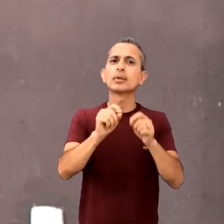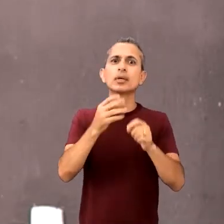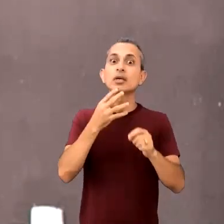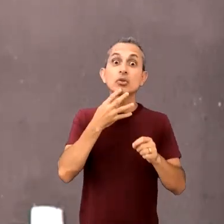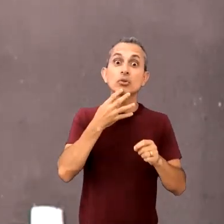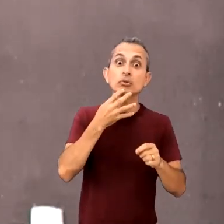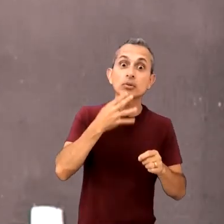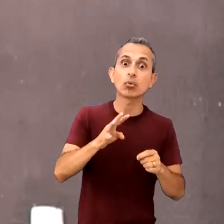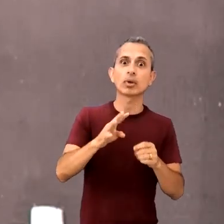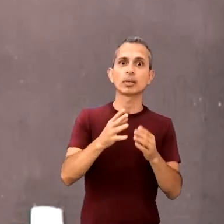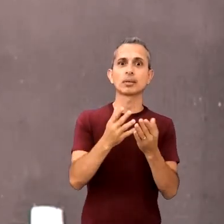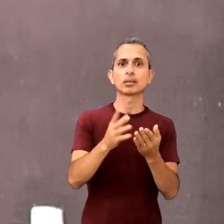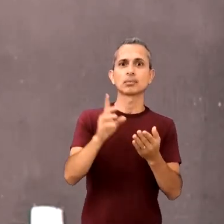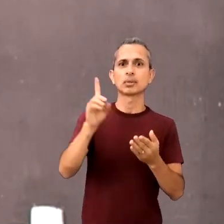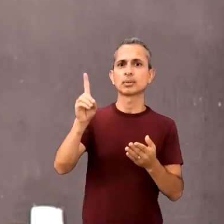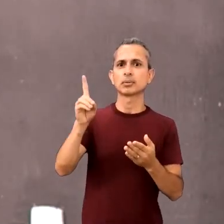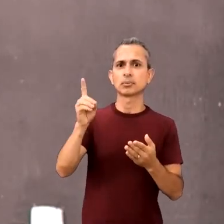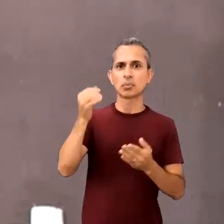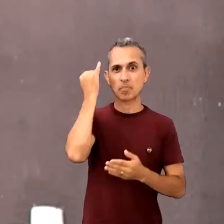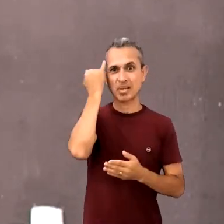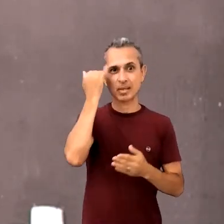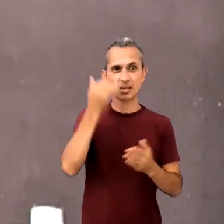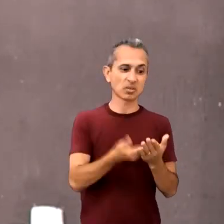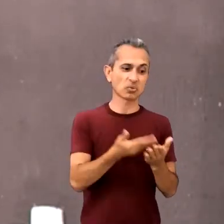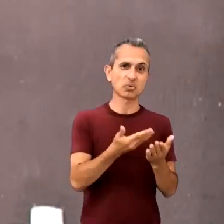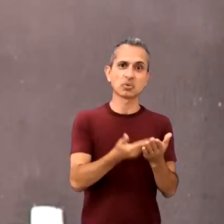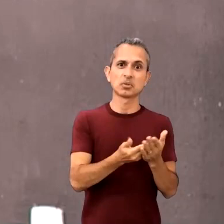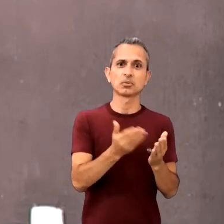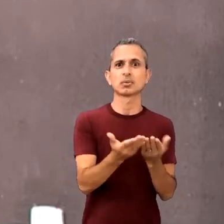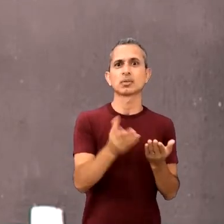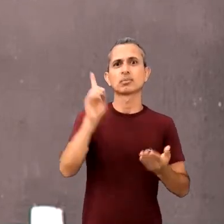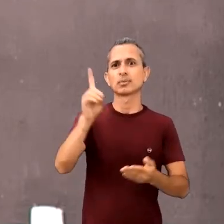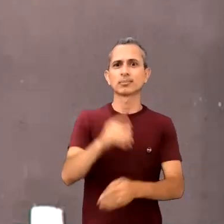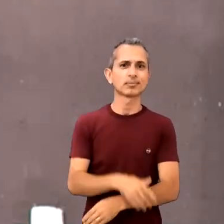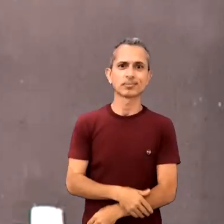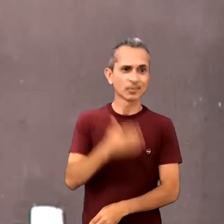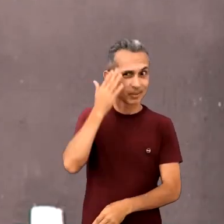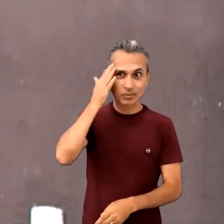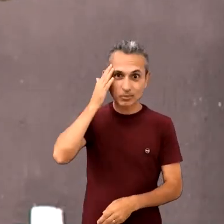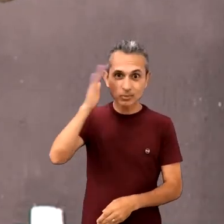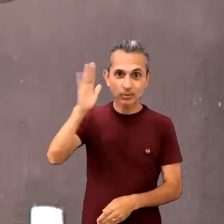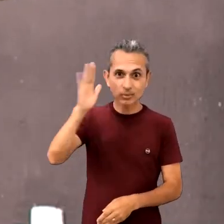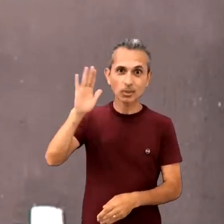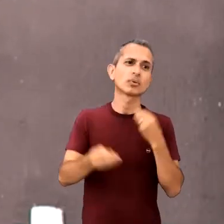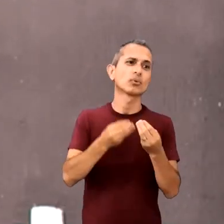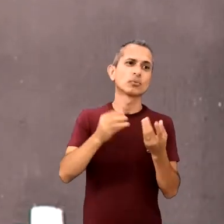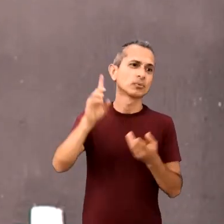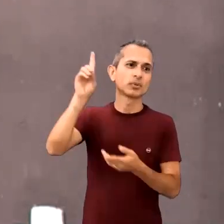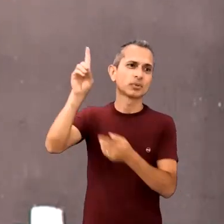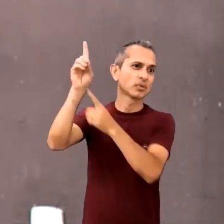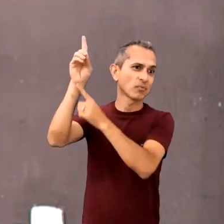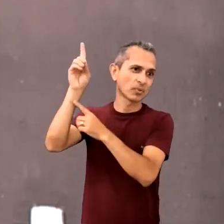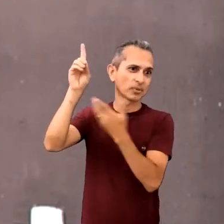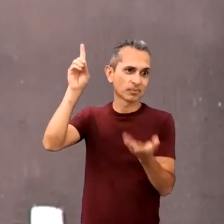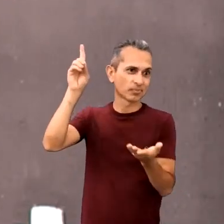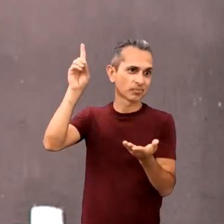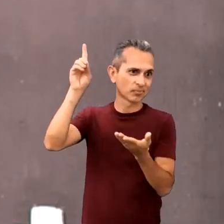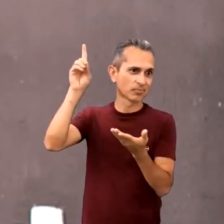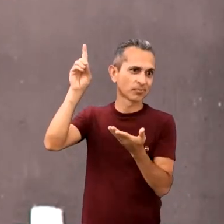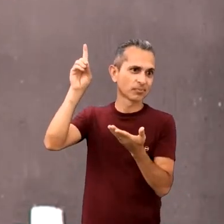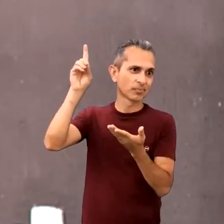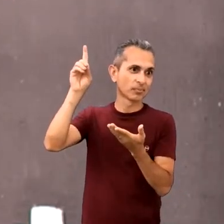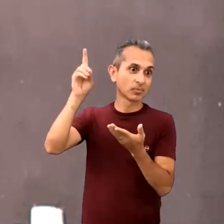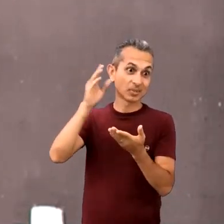são preguiçosos no estudo da palavra. E por isso eles não sabem os princípios que Deus tem